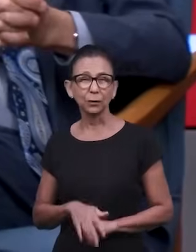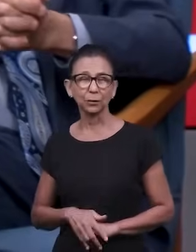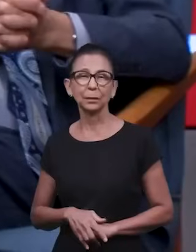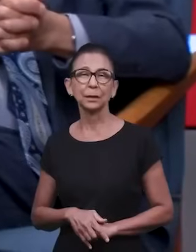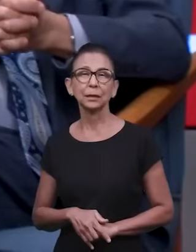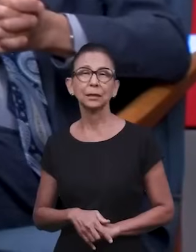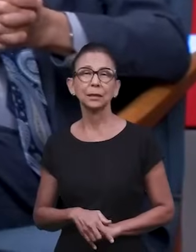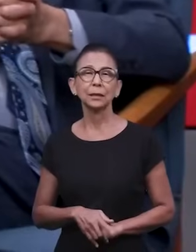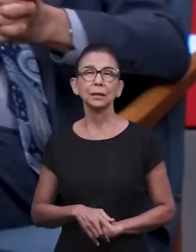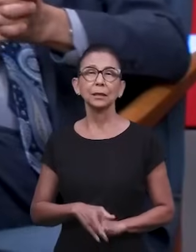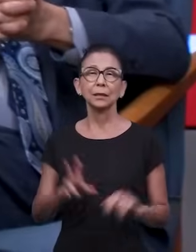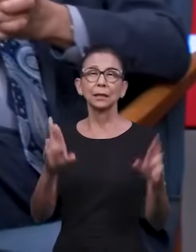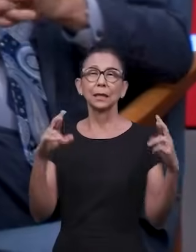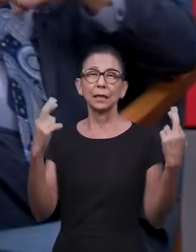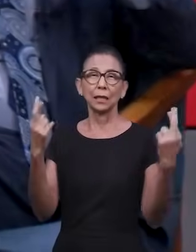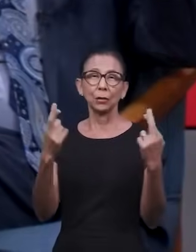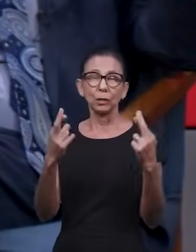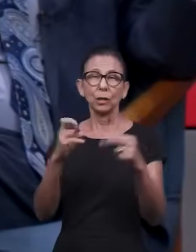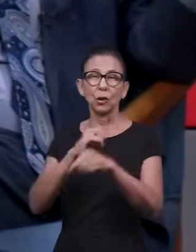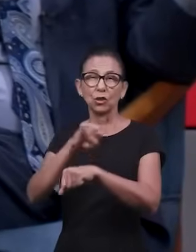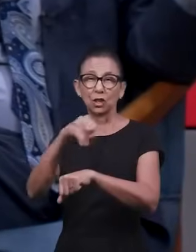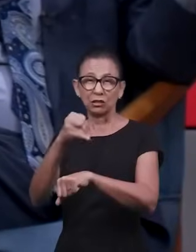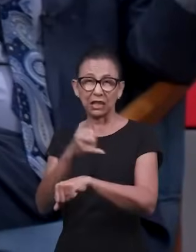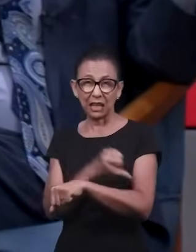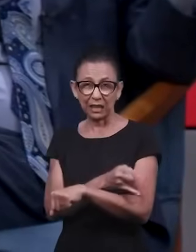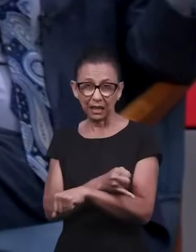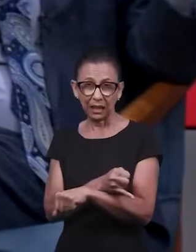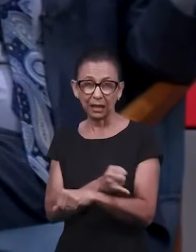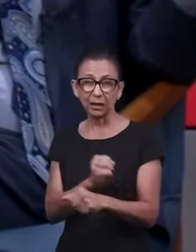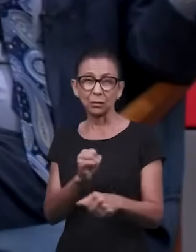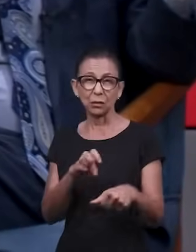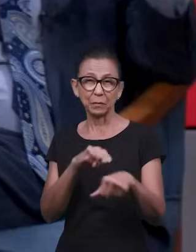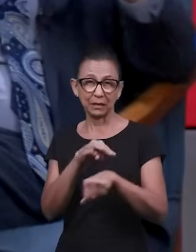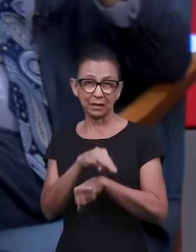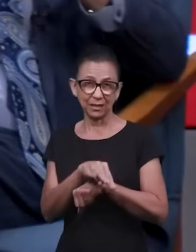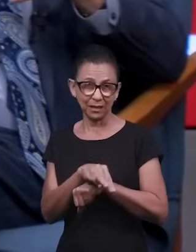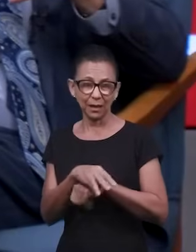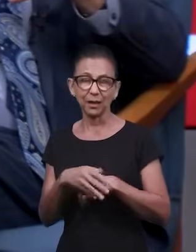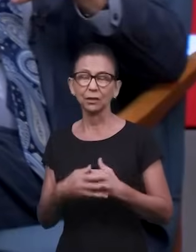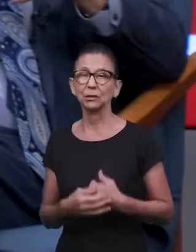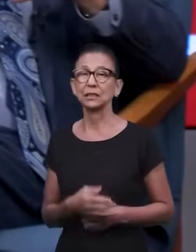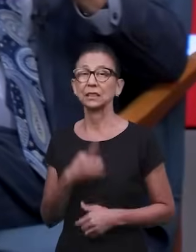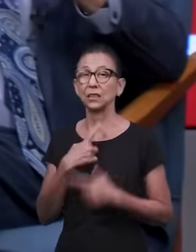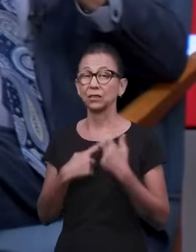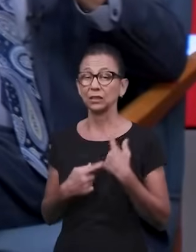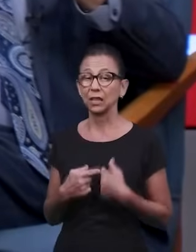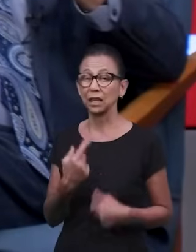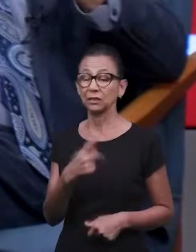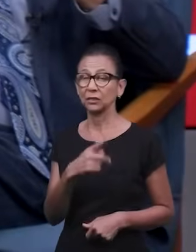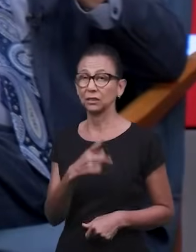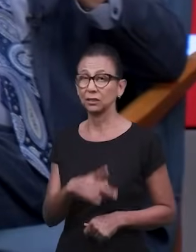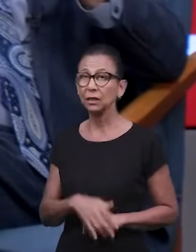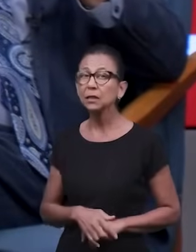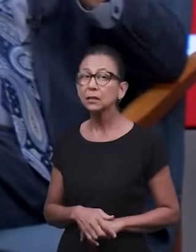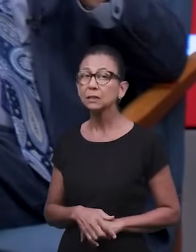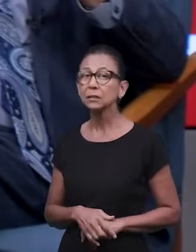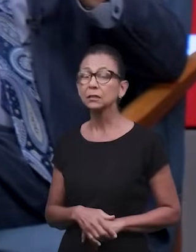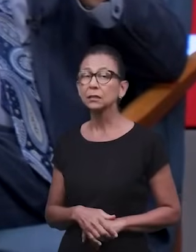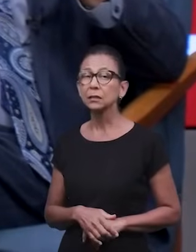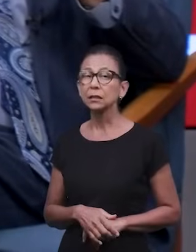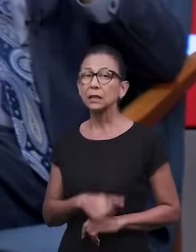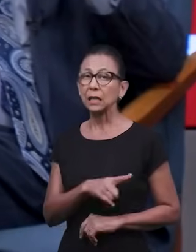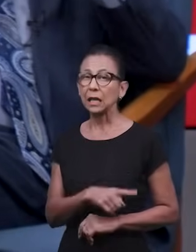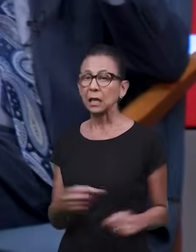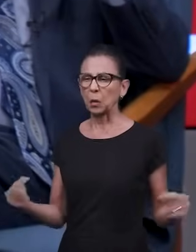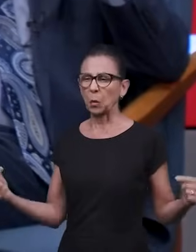Conselho de Jerusalém se tivesse prevalecida a vontade dos que estavam em Jerusalém contra aquilo que o